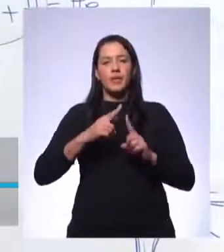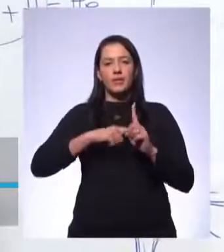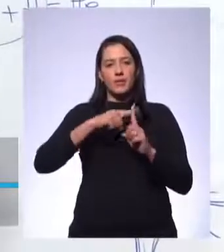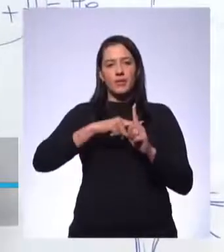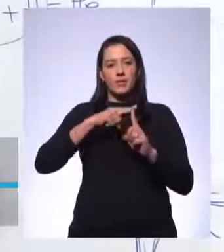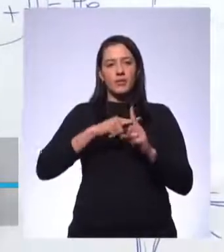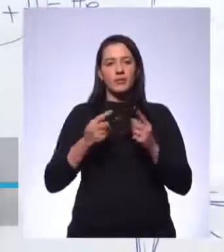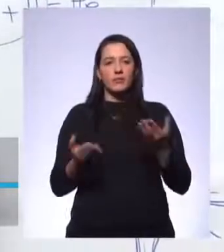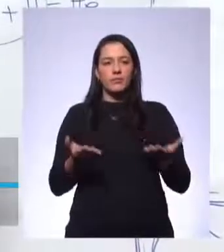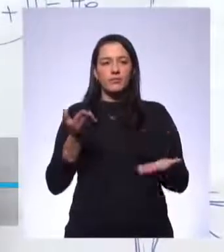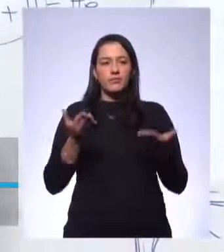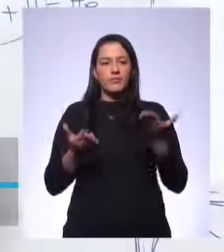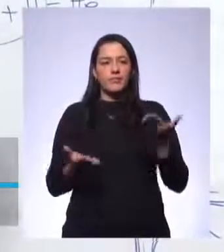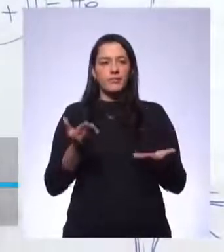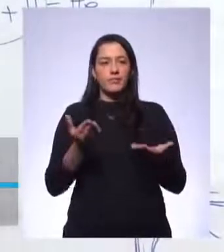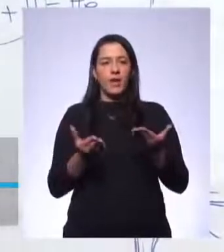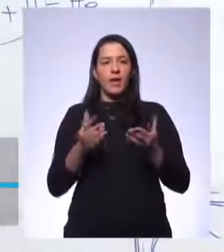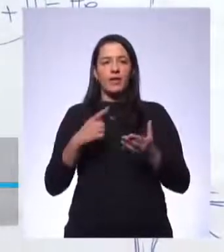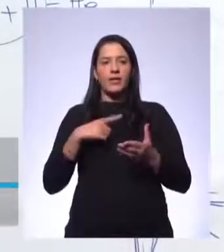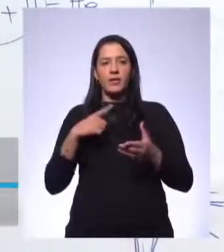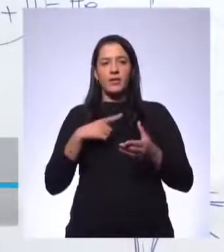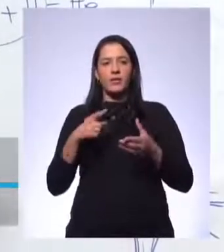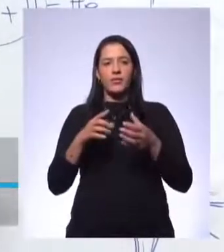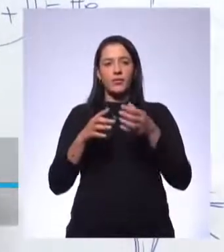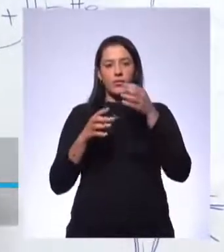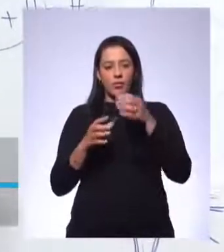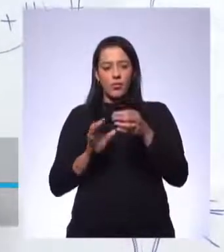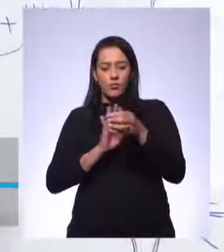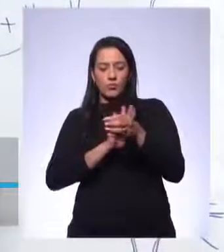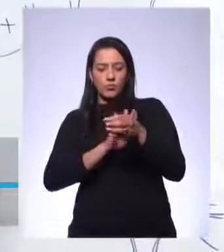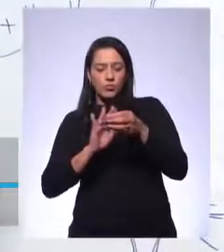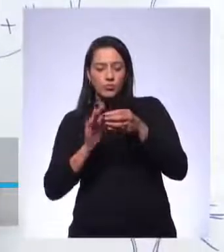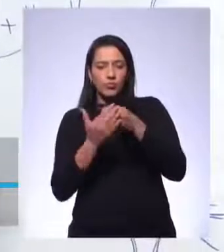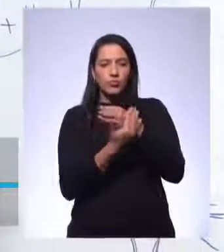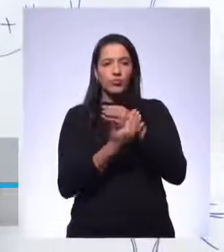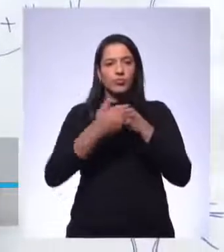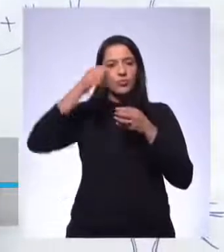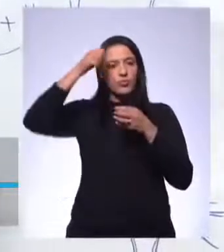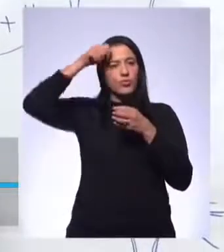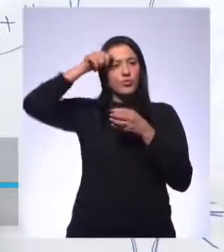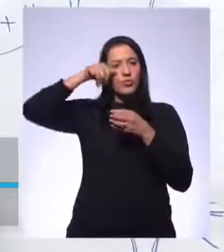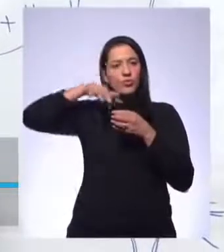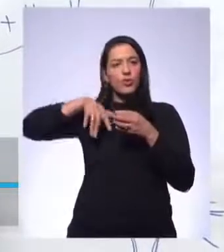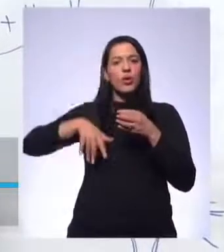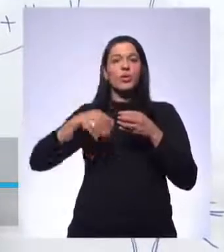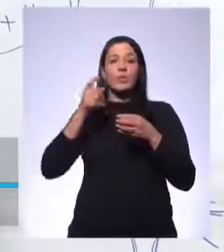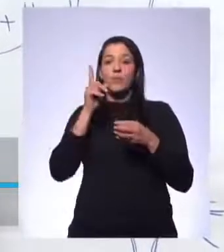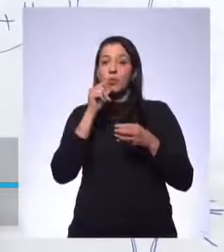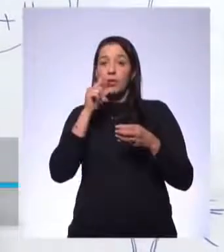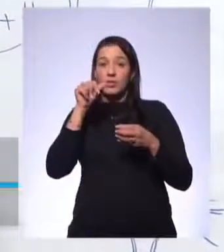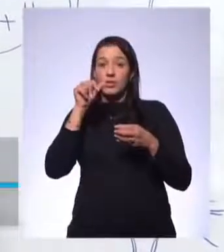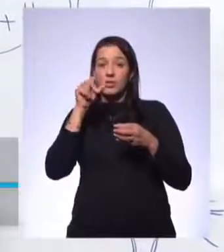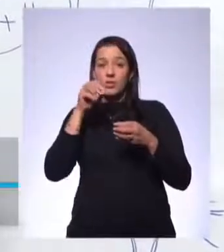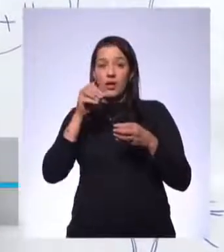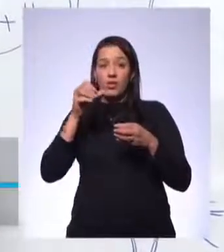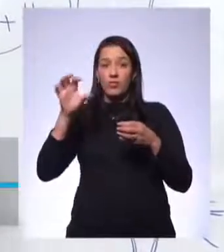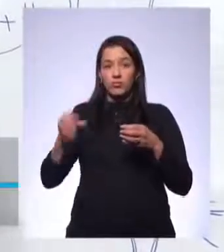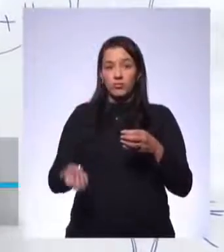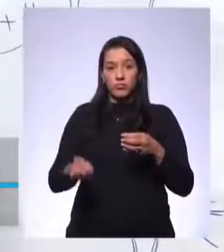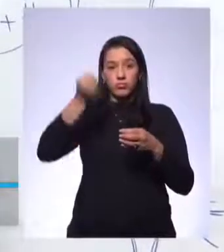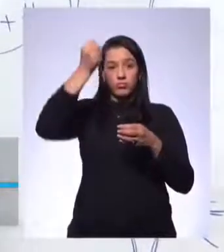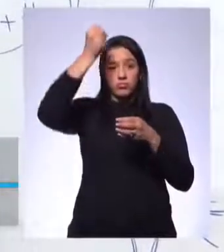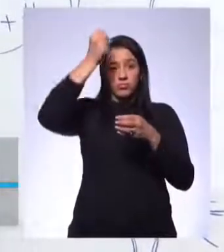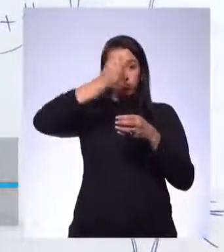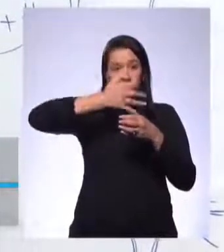equilíbrio. Você vai ver que o copo fica suado em volta, né? Aí se você pegar um punhado de sal e jogar, esse fenômeno de